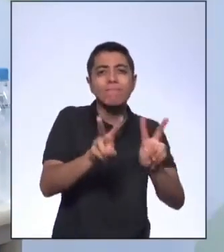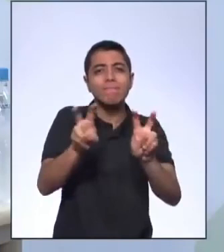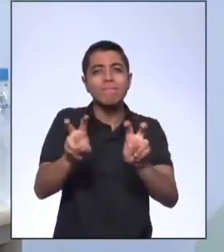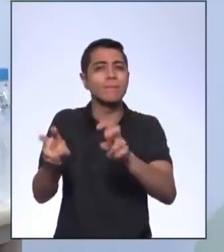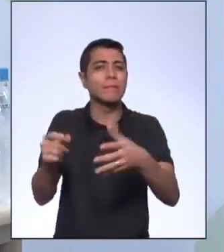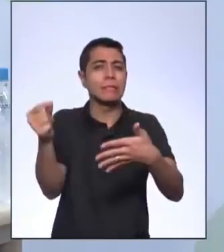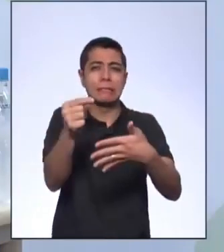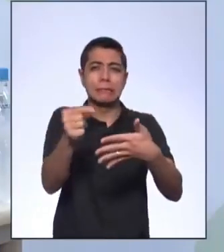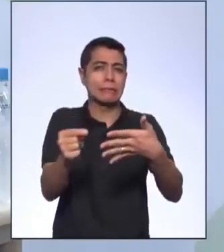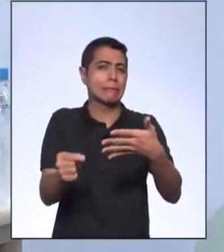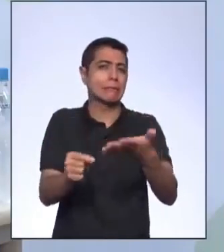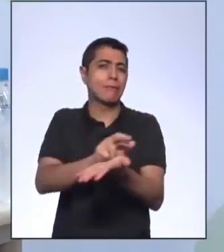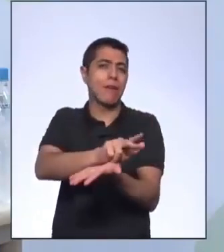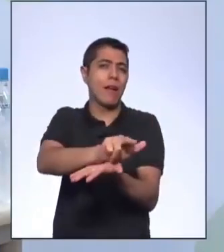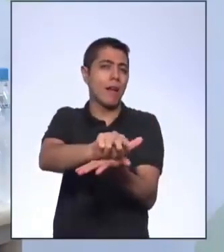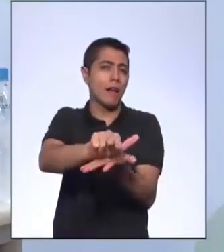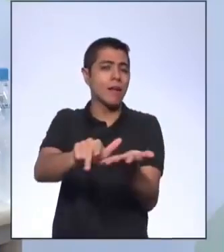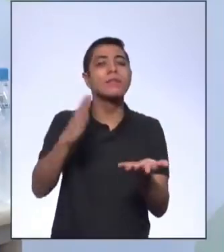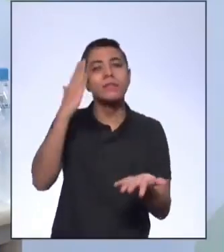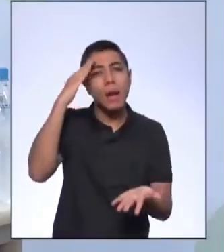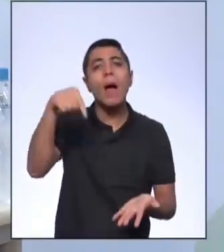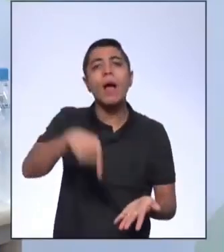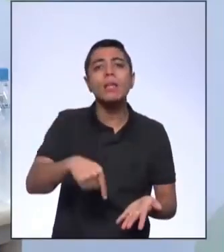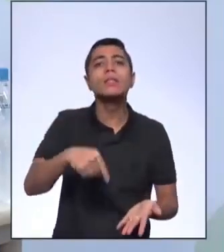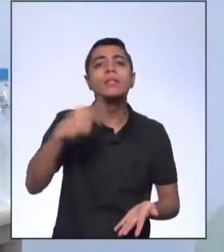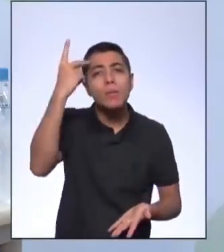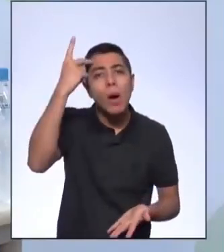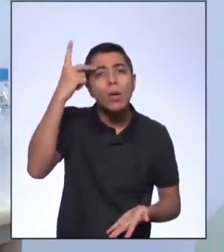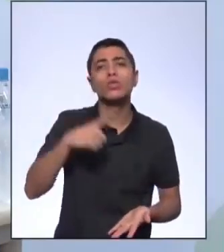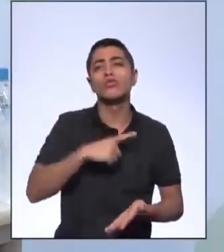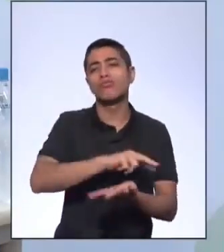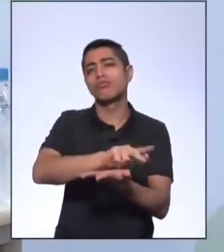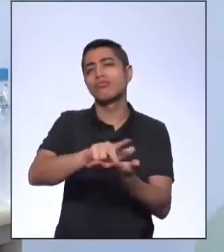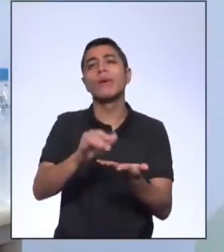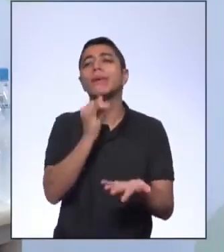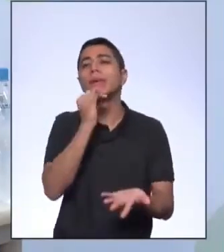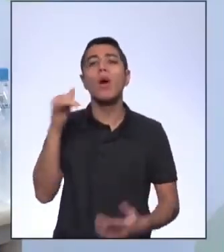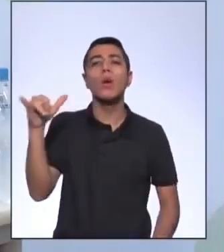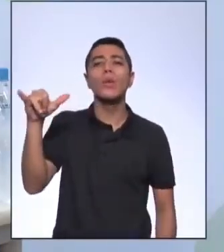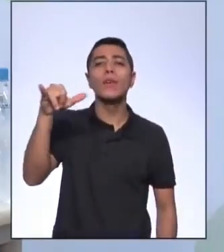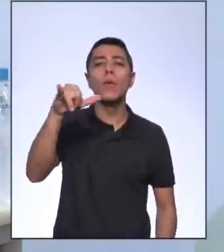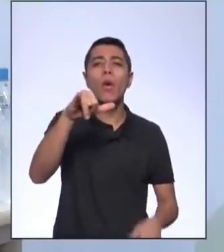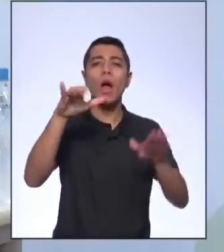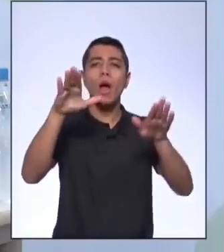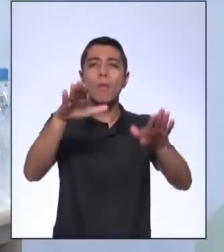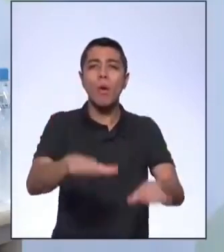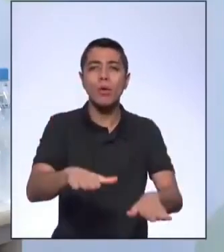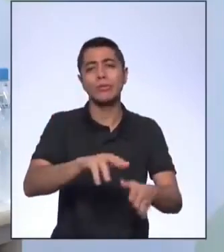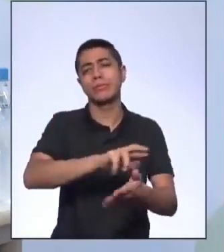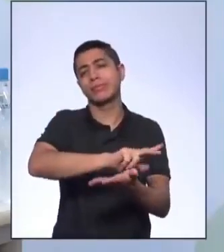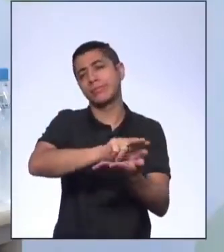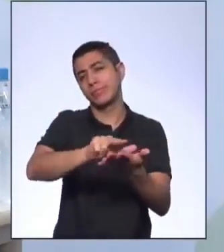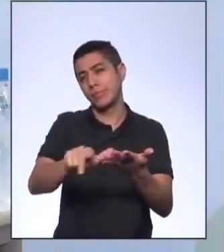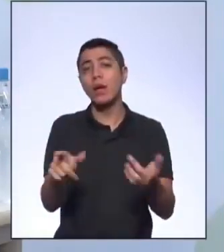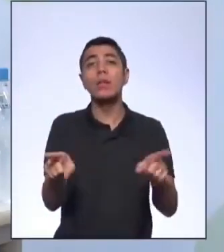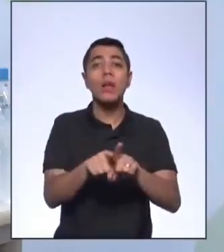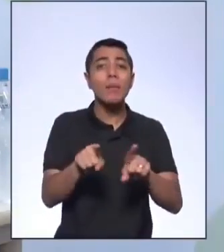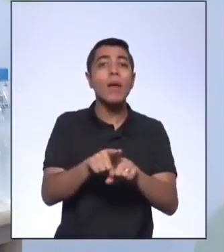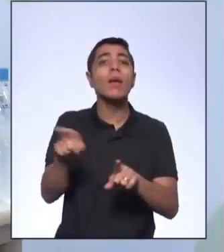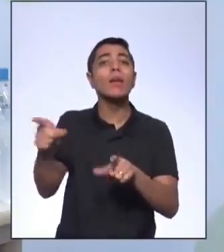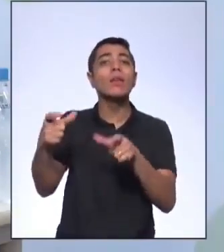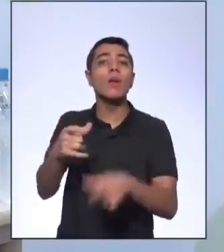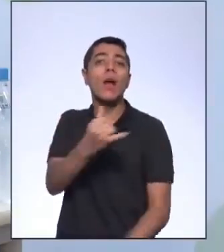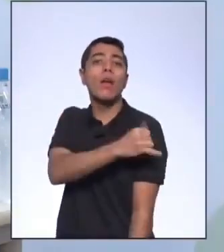várias características aí tem inúmeros aeroportos né Tem a questão por exemplo da megalópole com Rio de Janeiro Então tudo isso aí